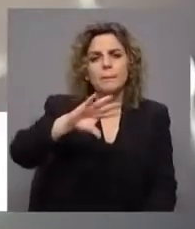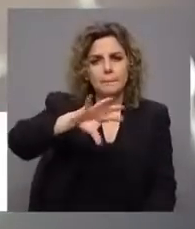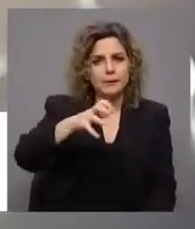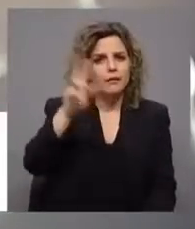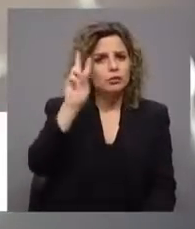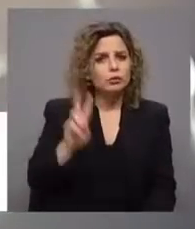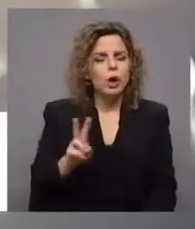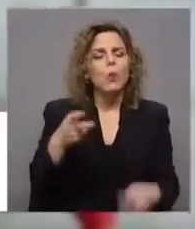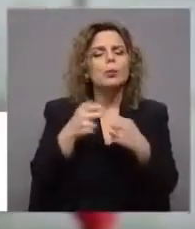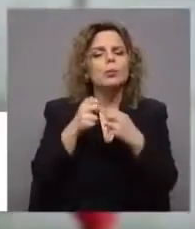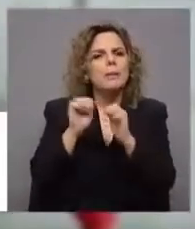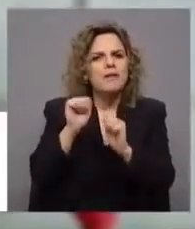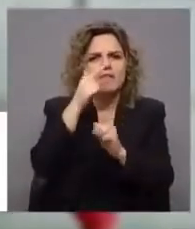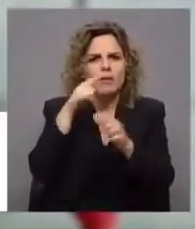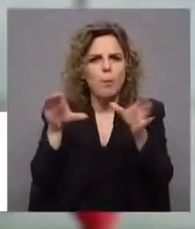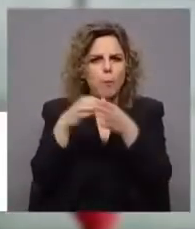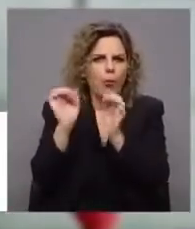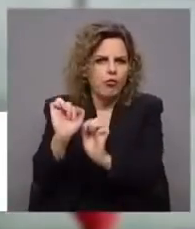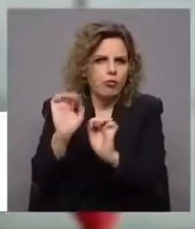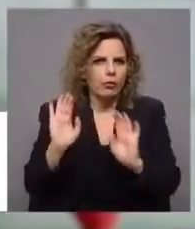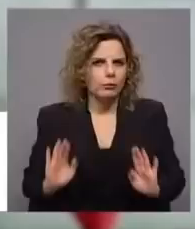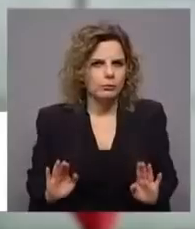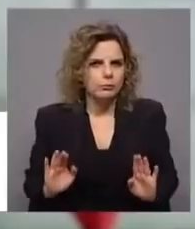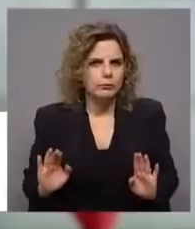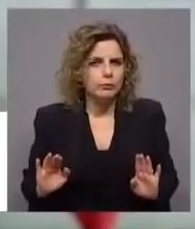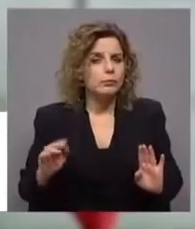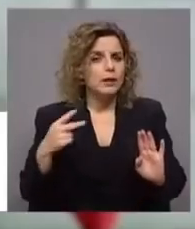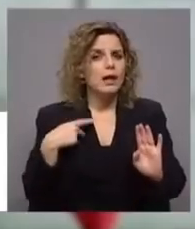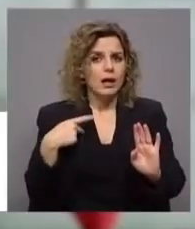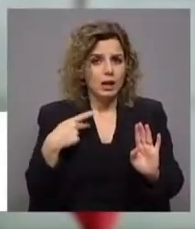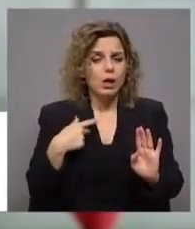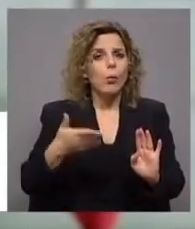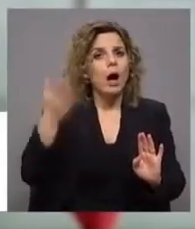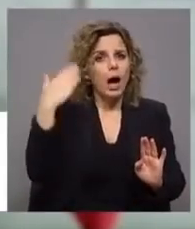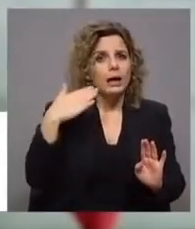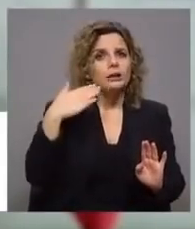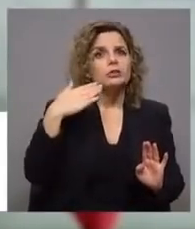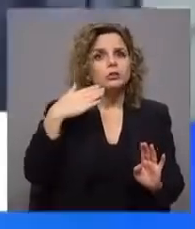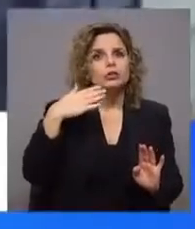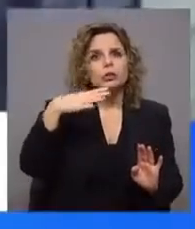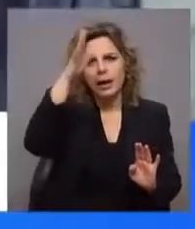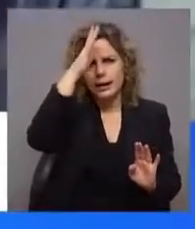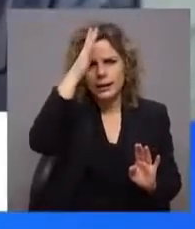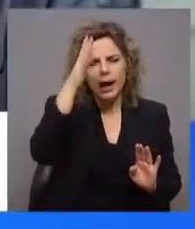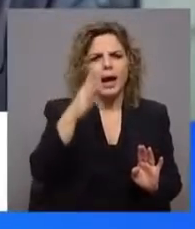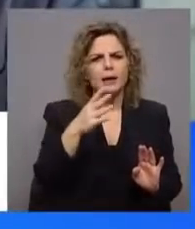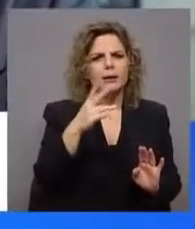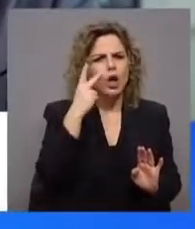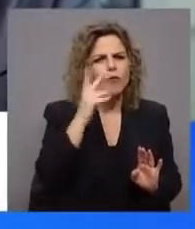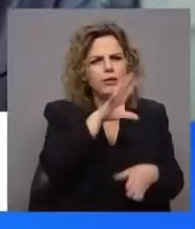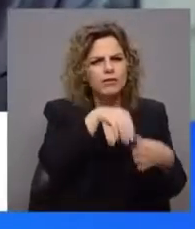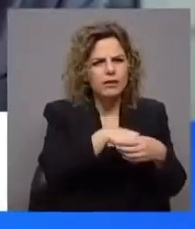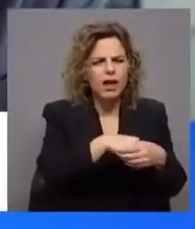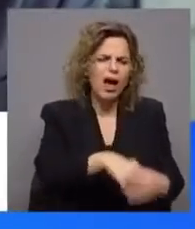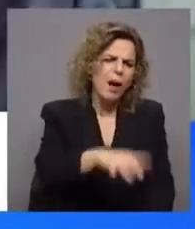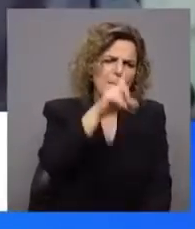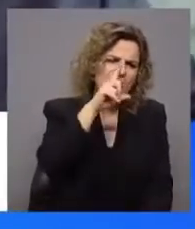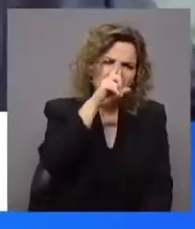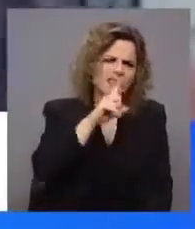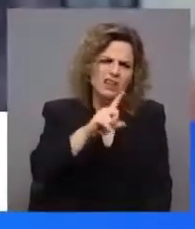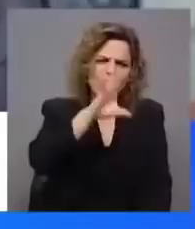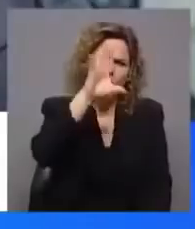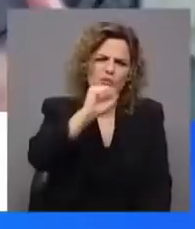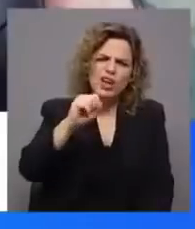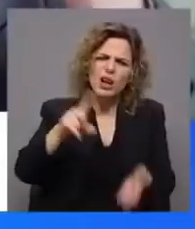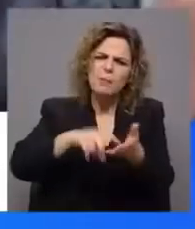problema do povo venezuelano. Eu vivi a guerra do Iraque. Eu vi a mentira que foi contada pelo governo